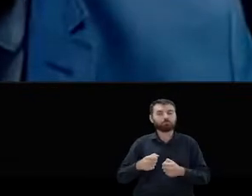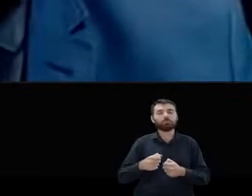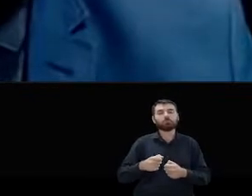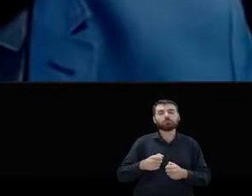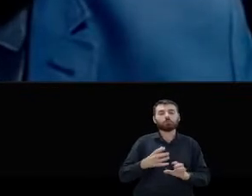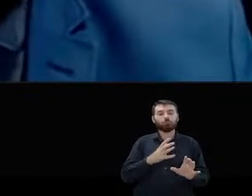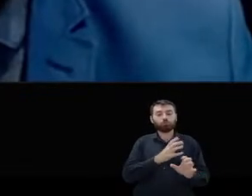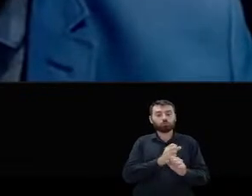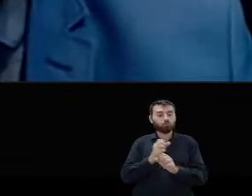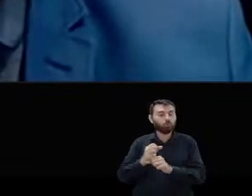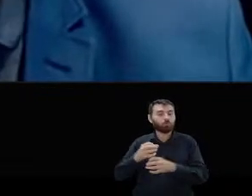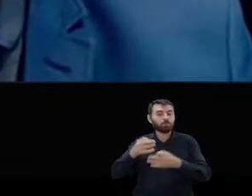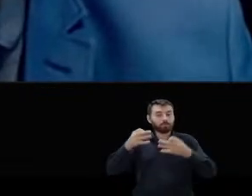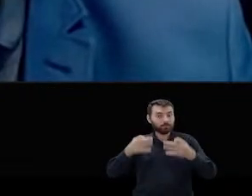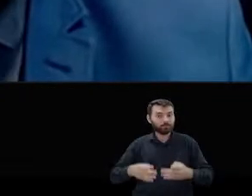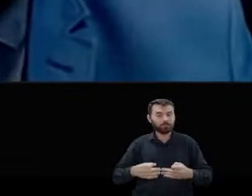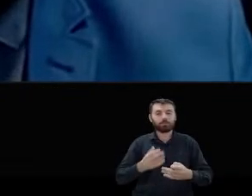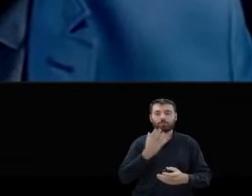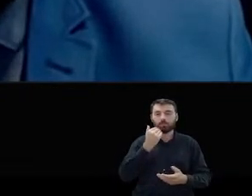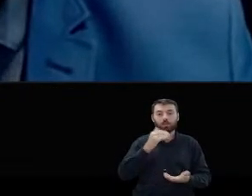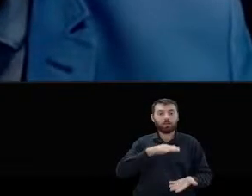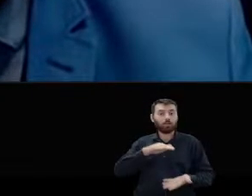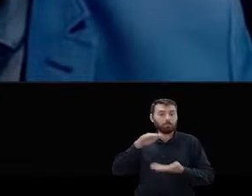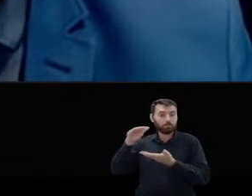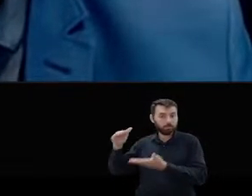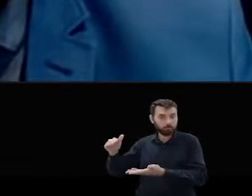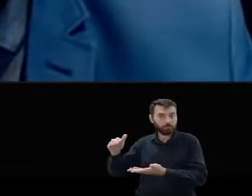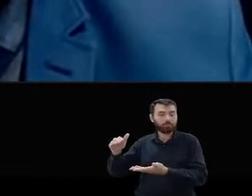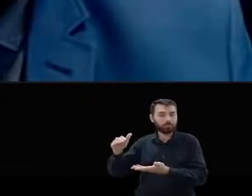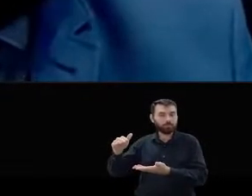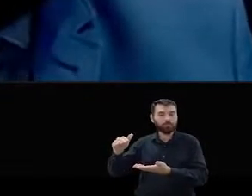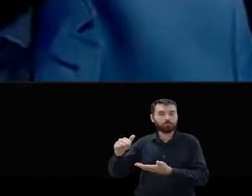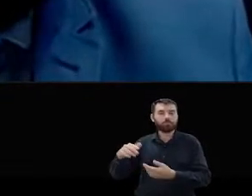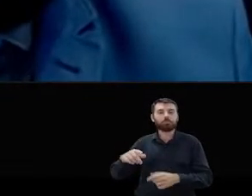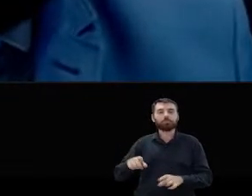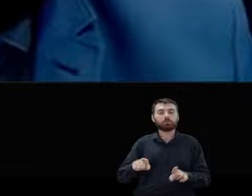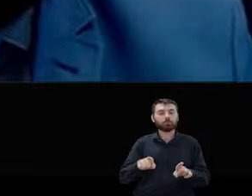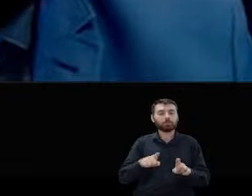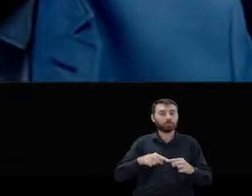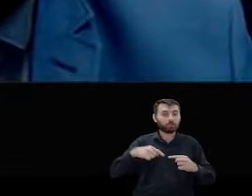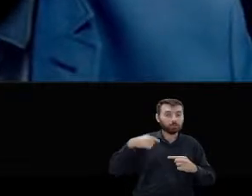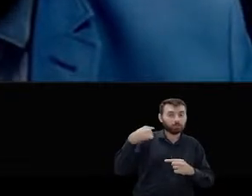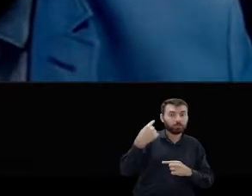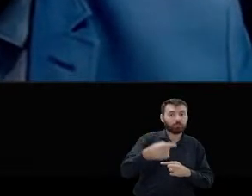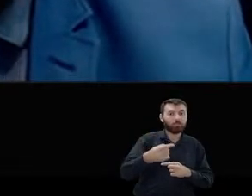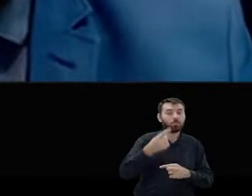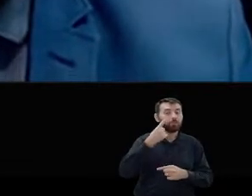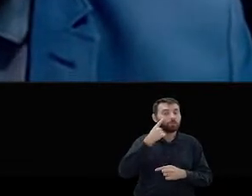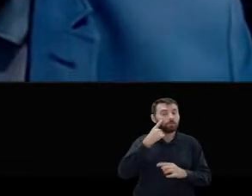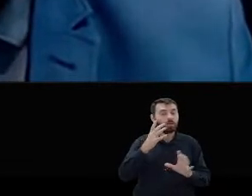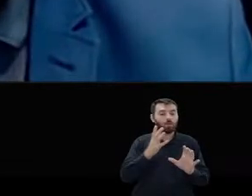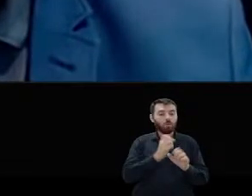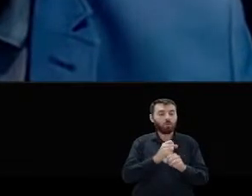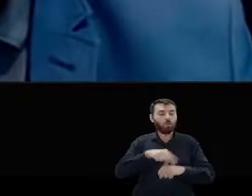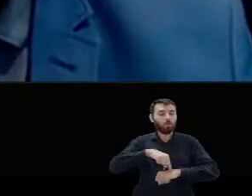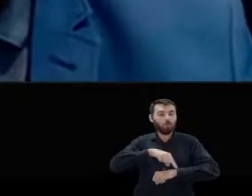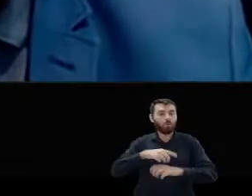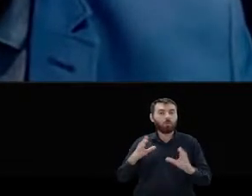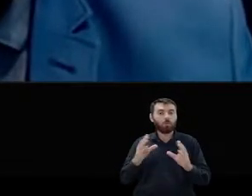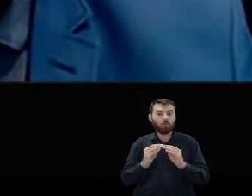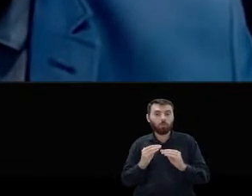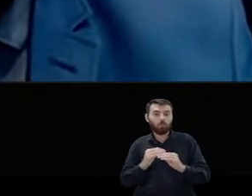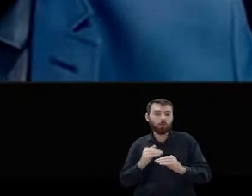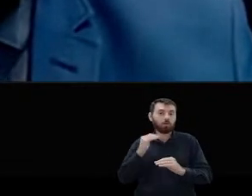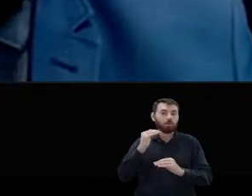verbas da alimentação, né, no cálculo da gratificação de função, que são as verbas reflexas, e depois seja apuradas as horas extras, porque as horas extras têm como